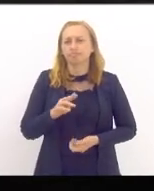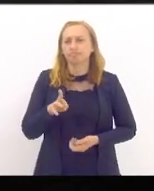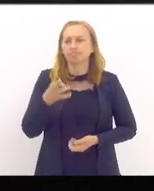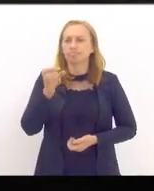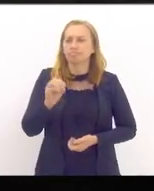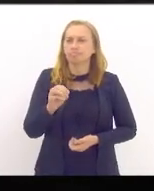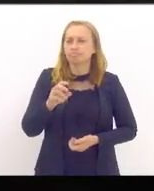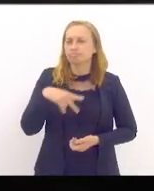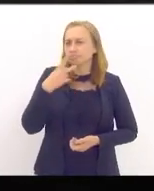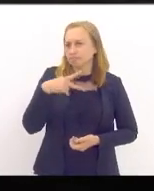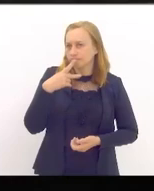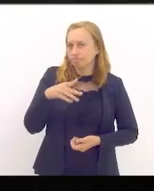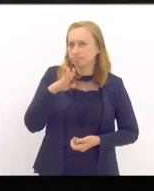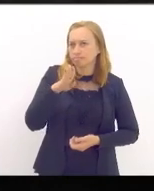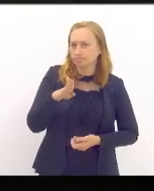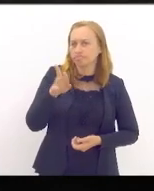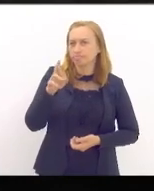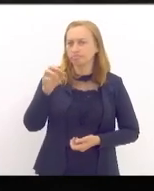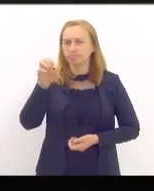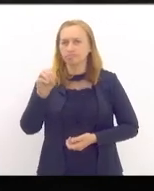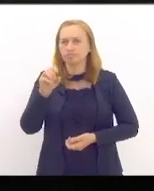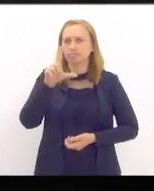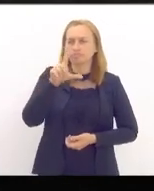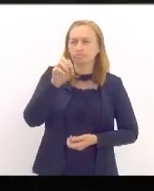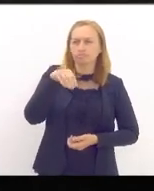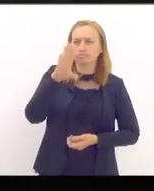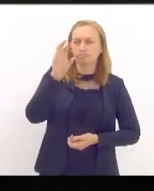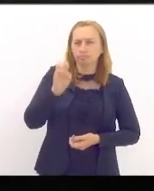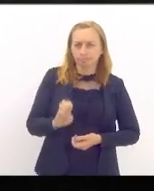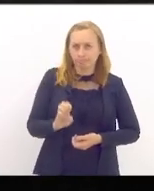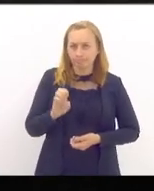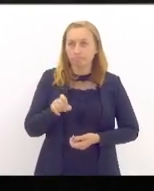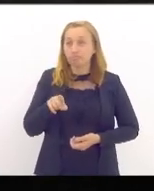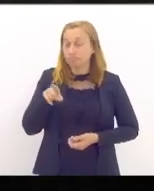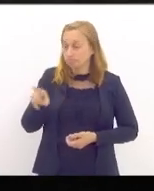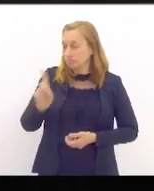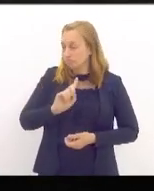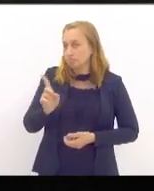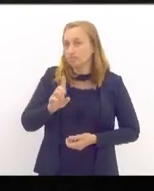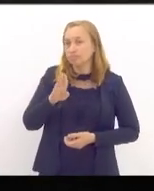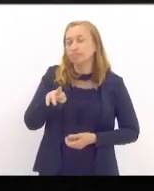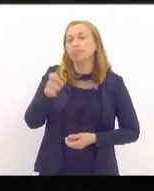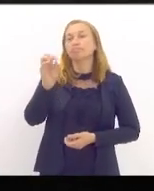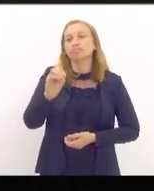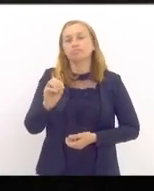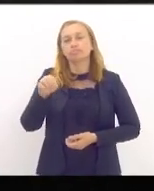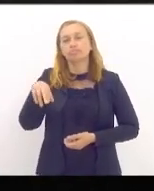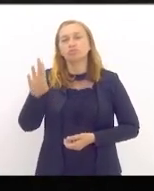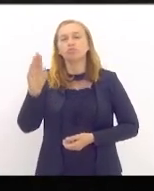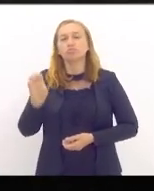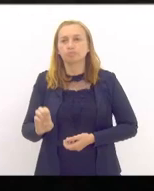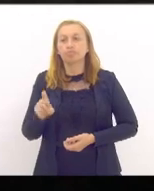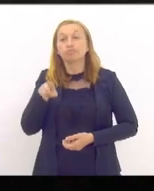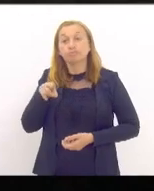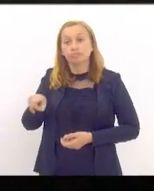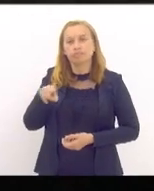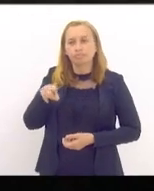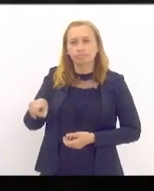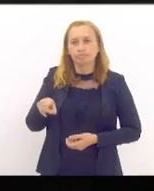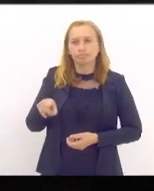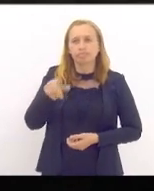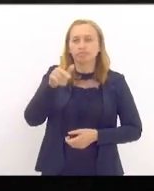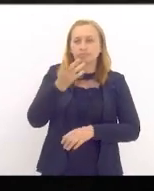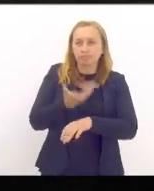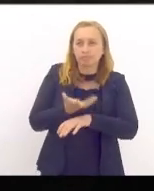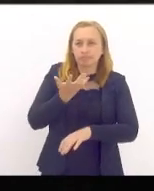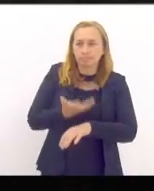falaram um buraco do lume Nali não é buraco do lume ali chama-se